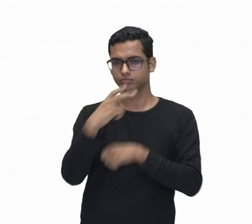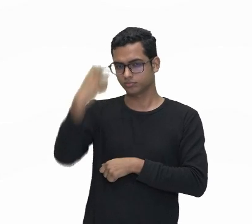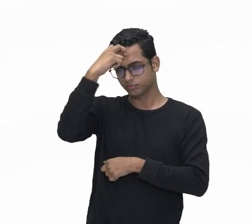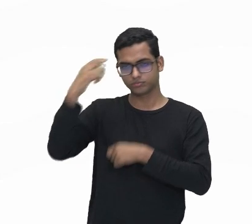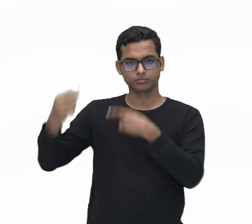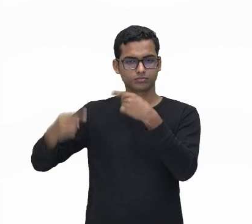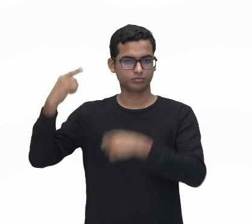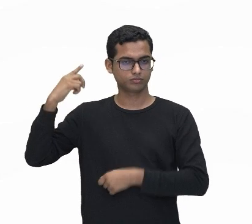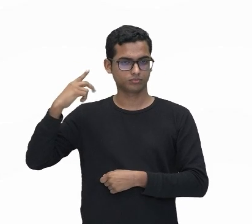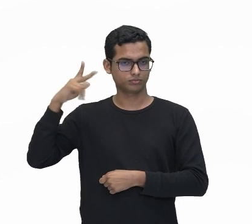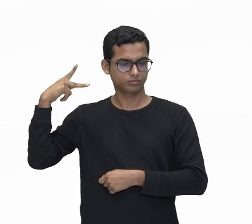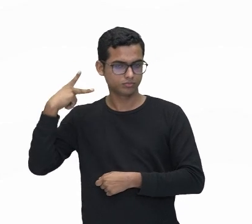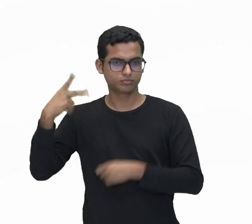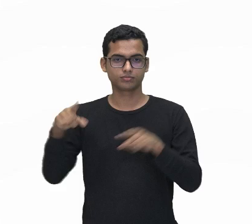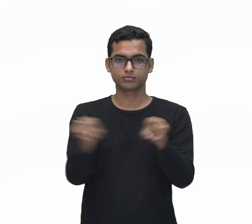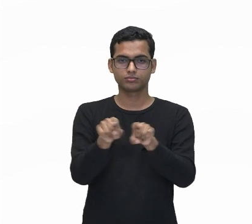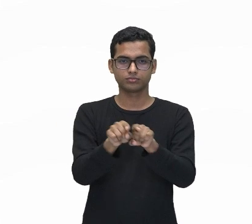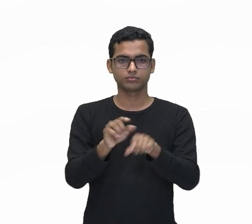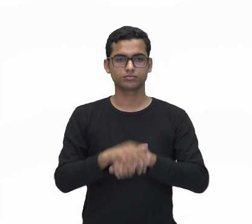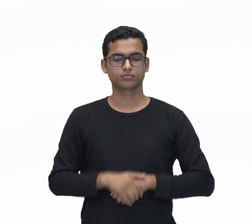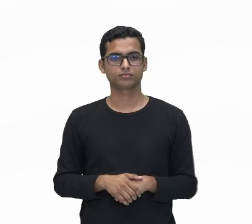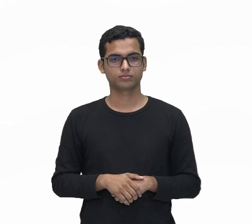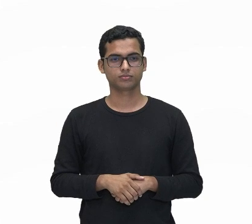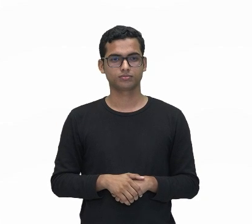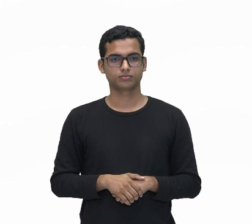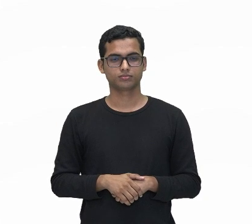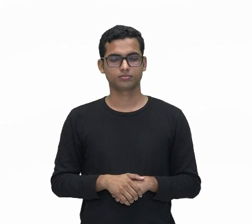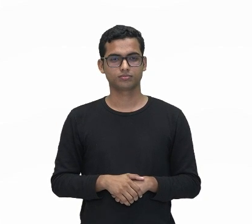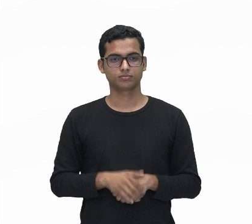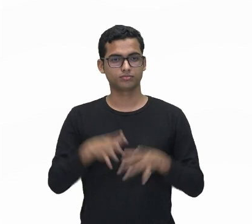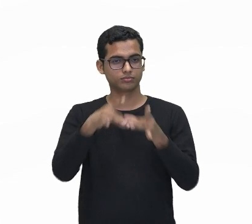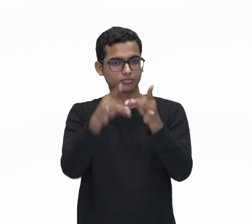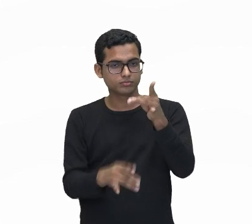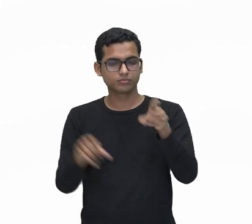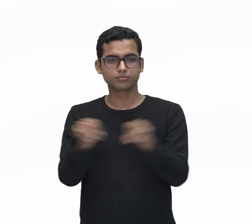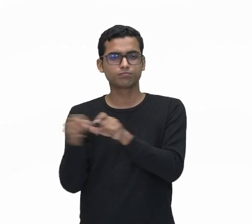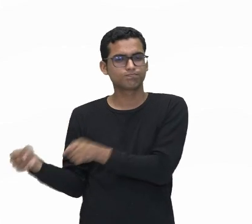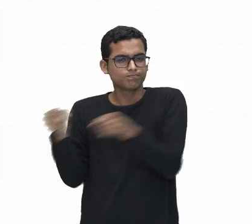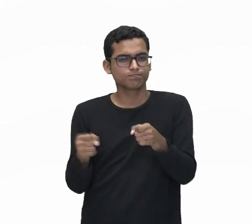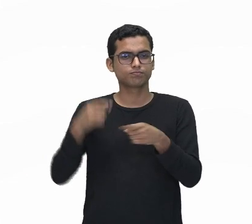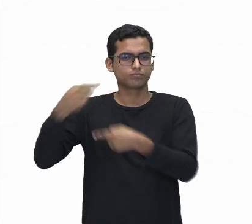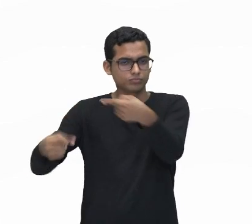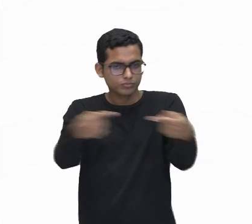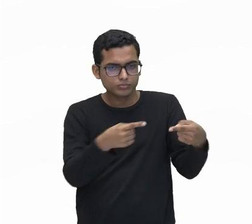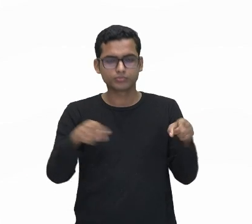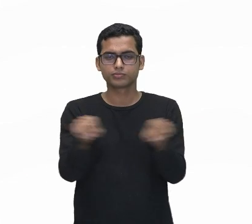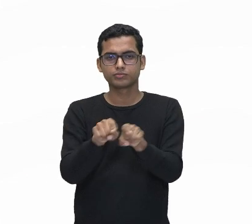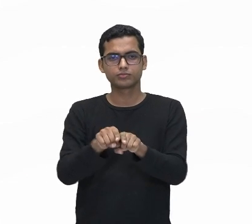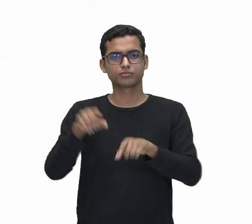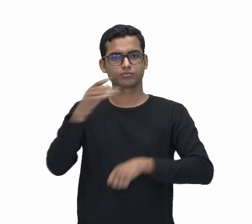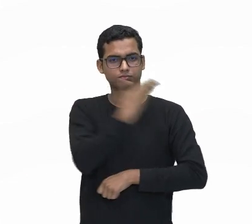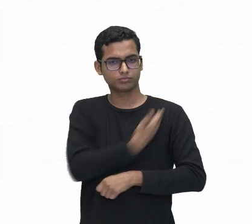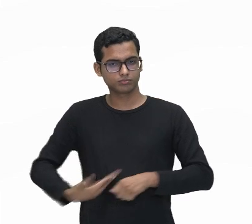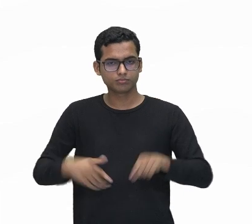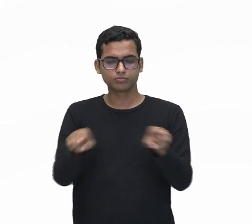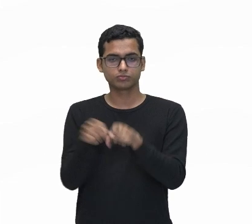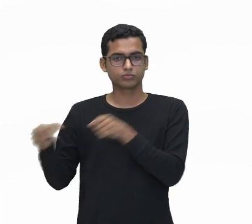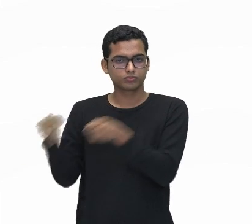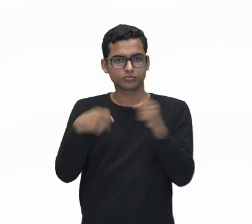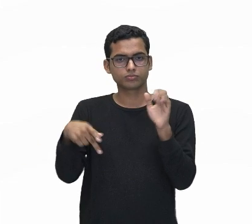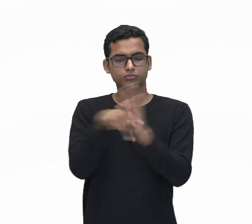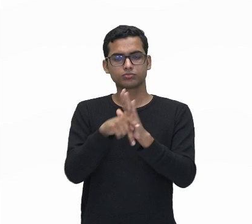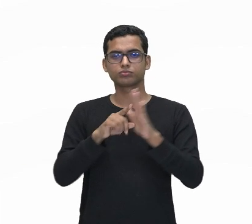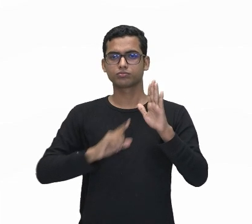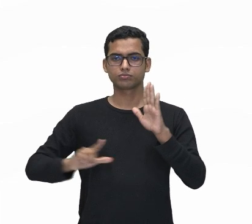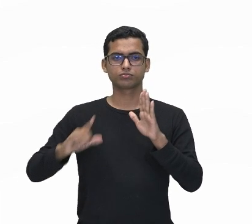e políticos. E, como detalhamento, nós temos poder, política e Estado, o poder